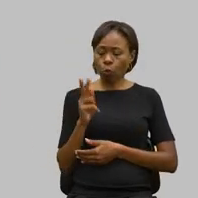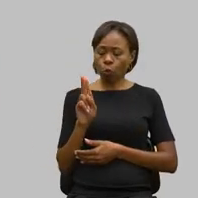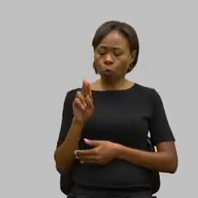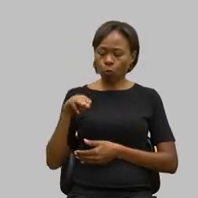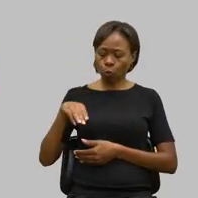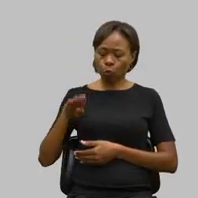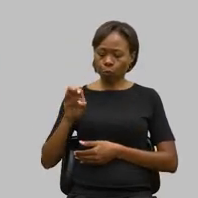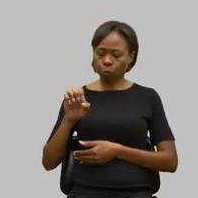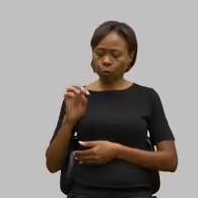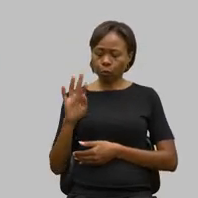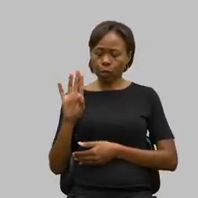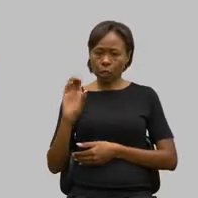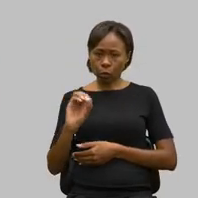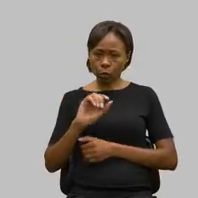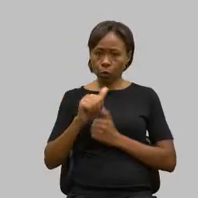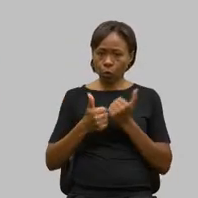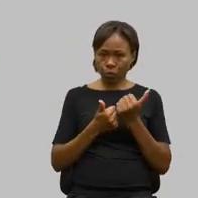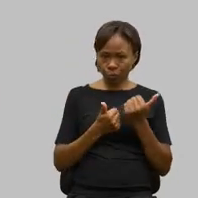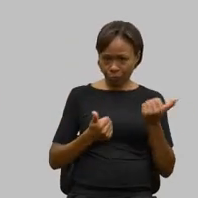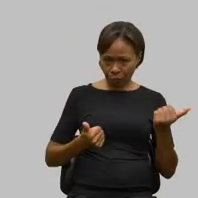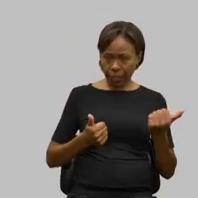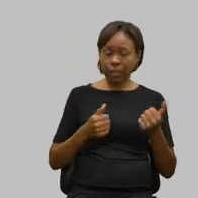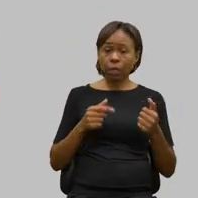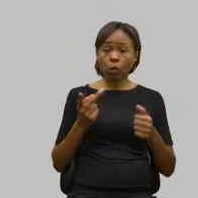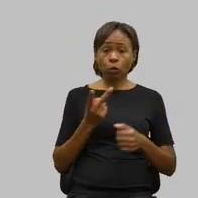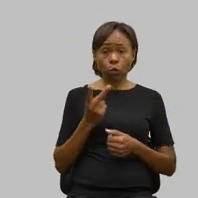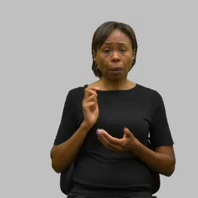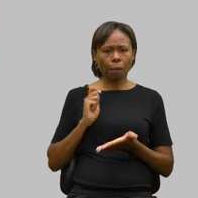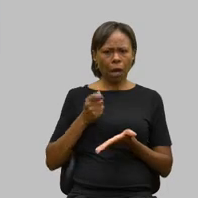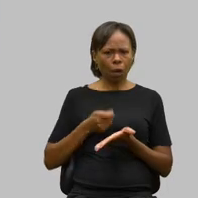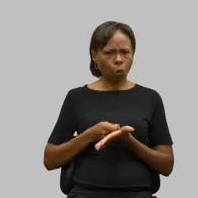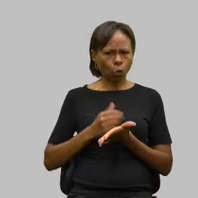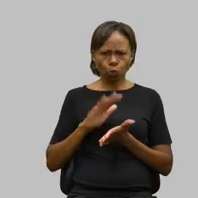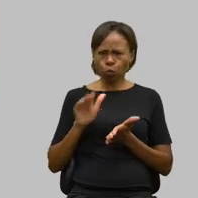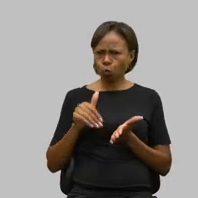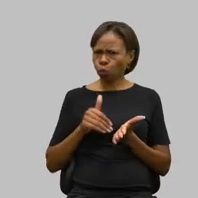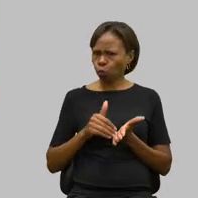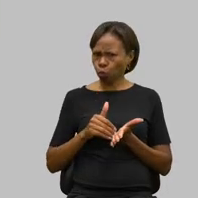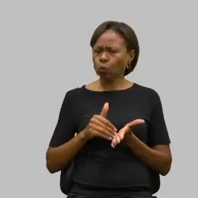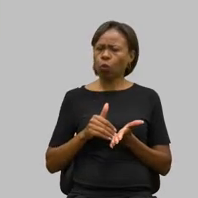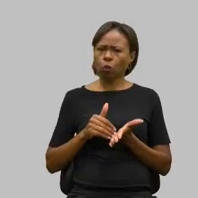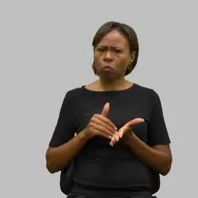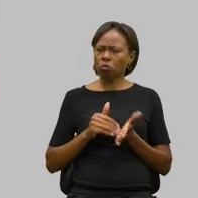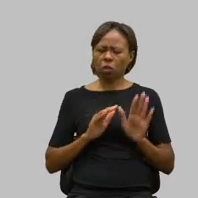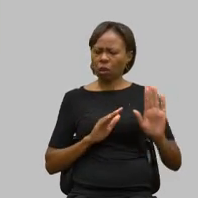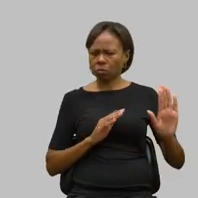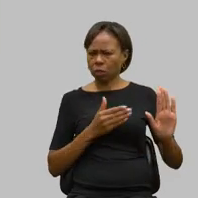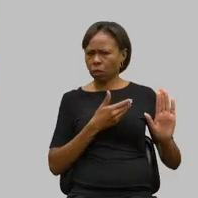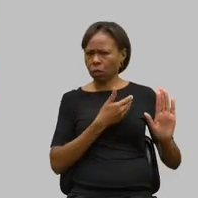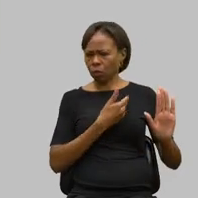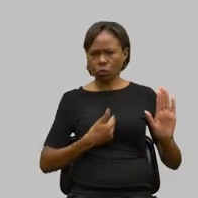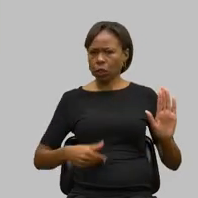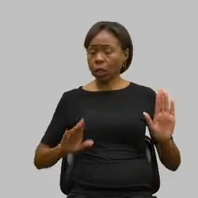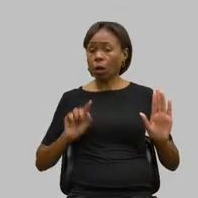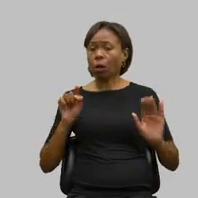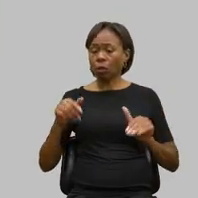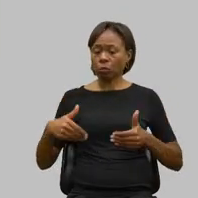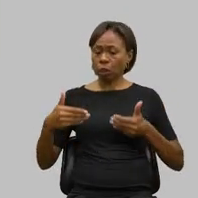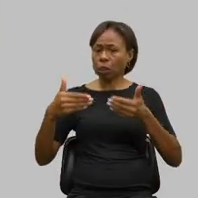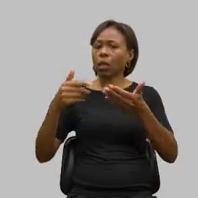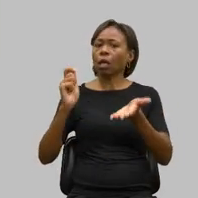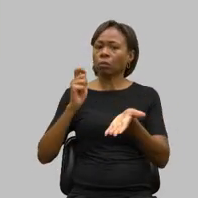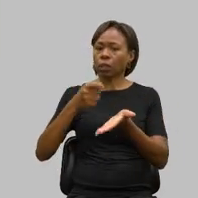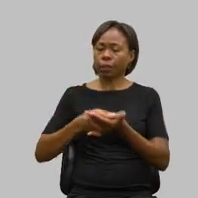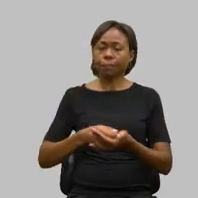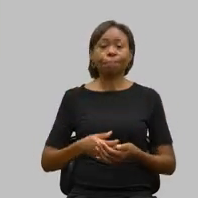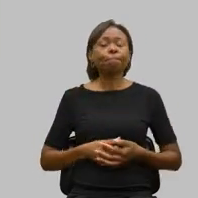eles pagaram todo o extrateto, independente do Estado ou o Ministério poder pagar. Com a palavra, a